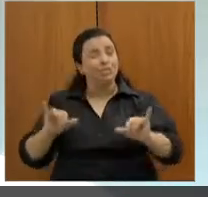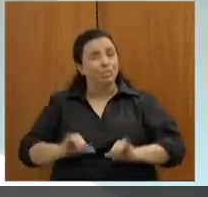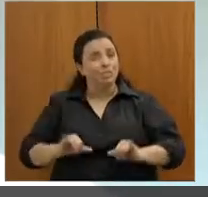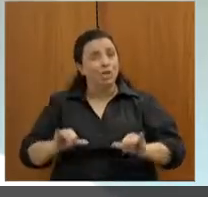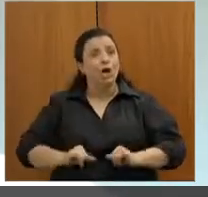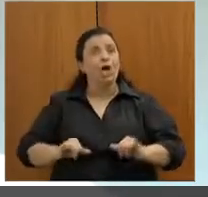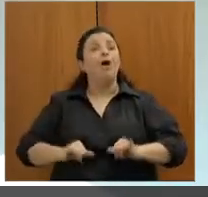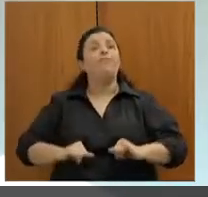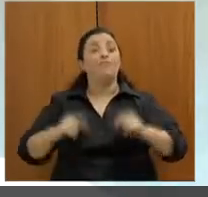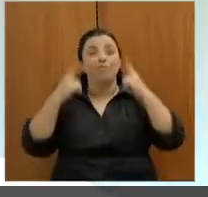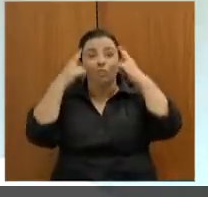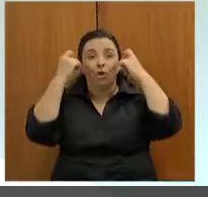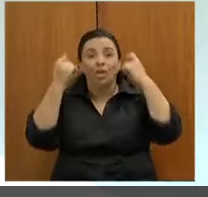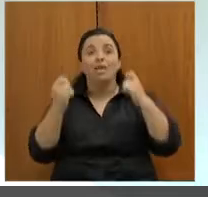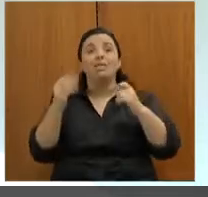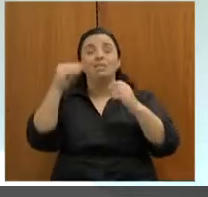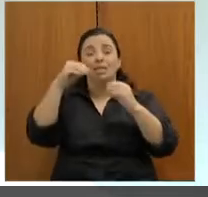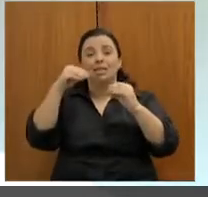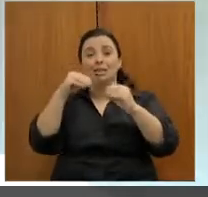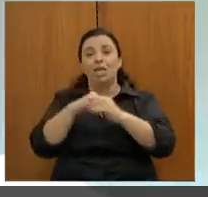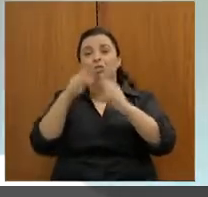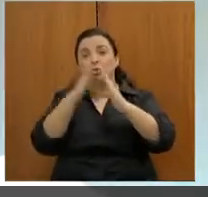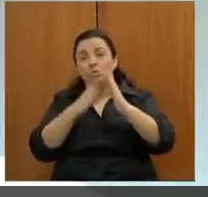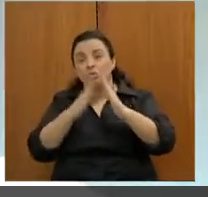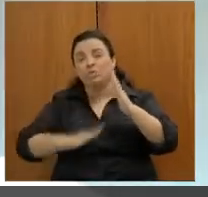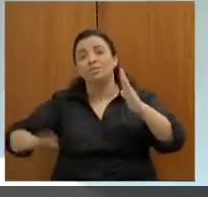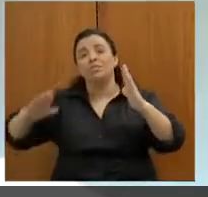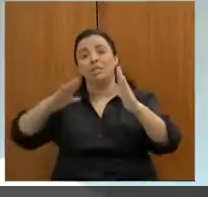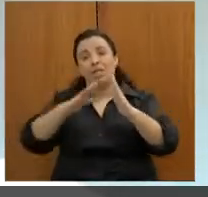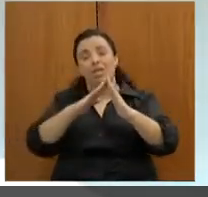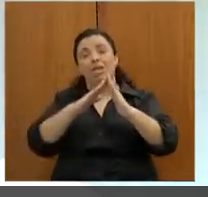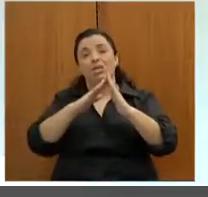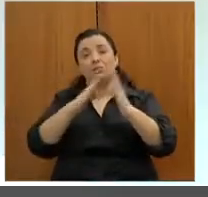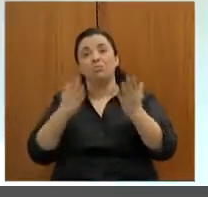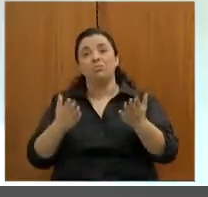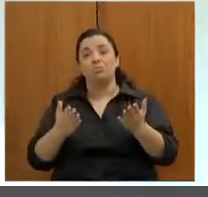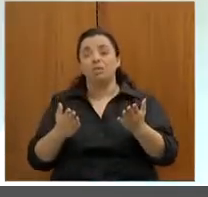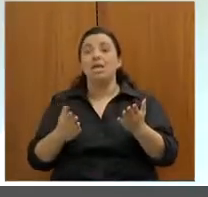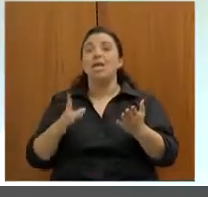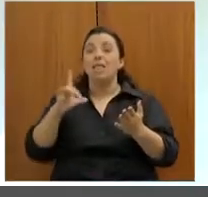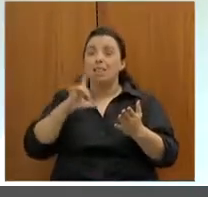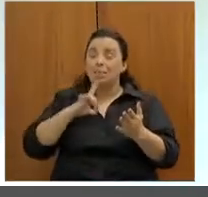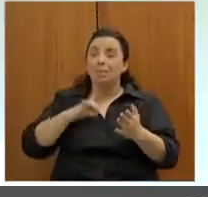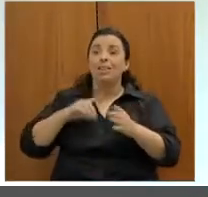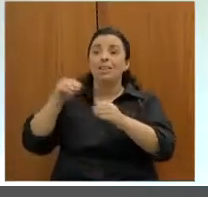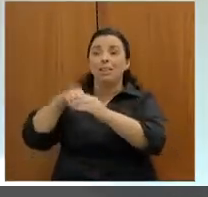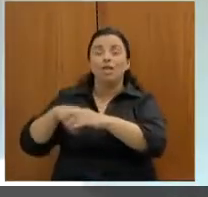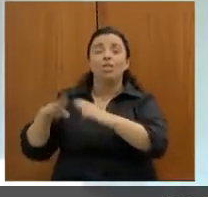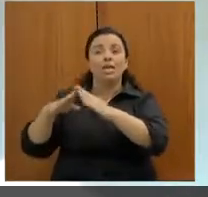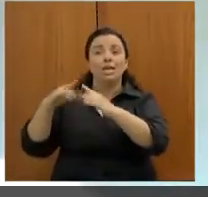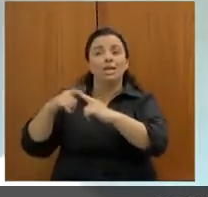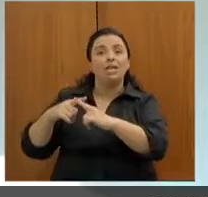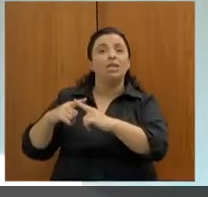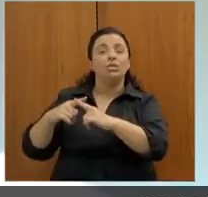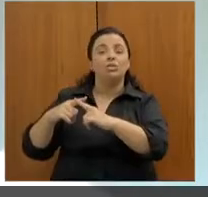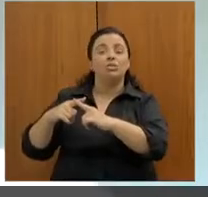sofre as mulheres sofre violência dentro das igrejas pentecostais estão se organizando